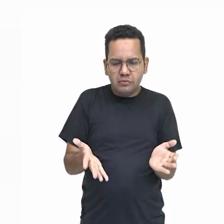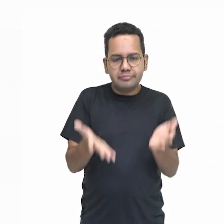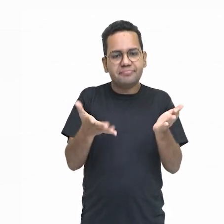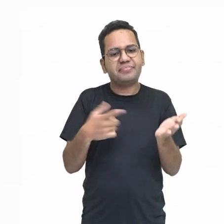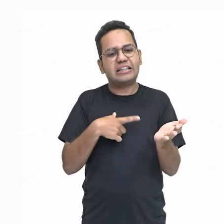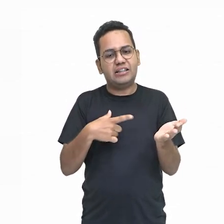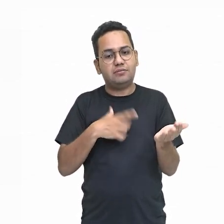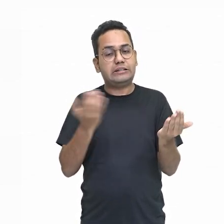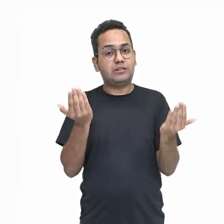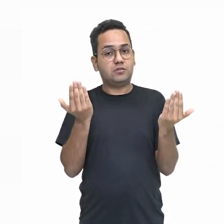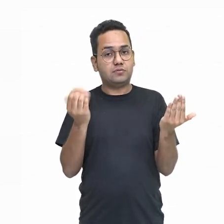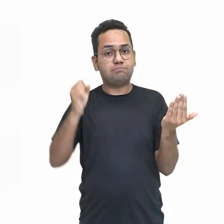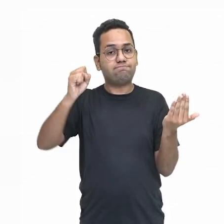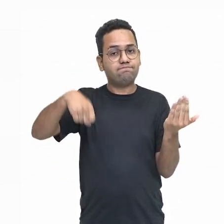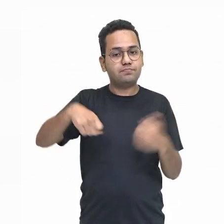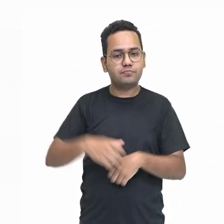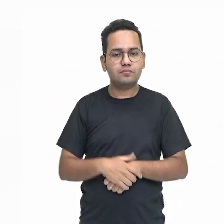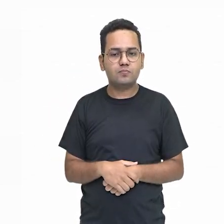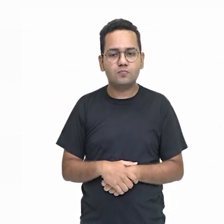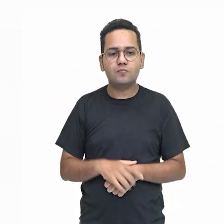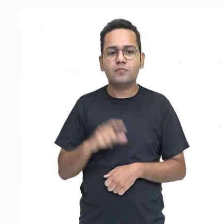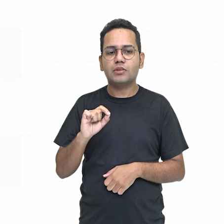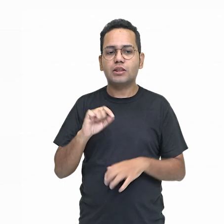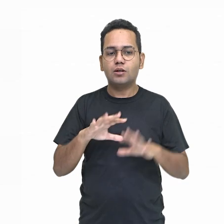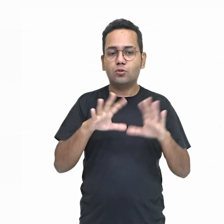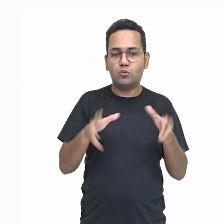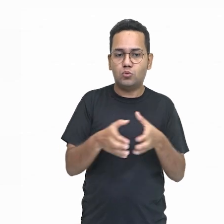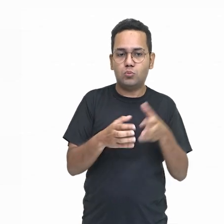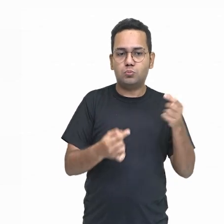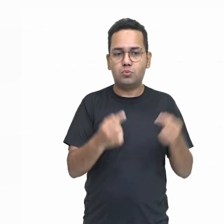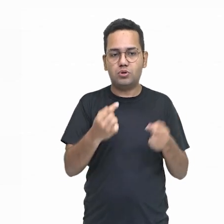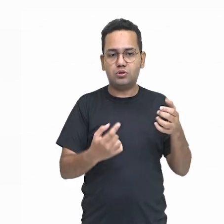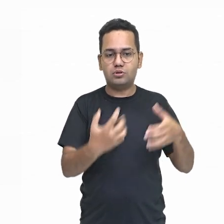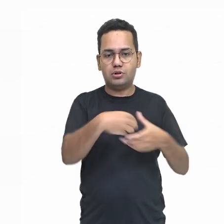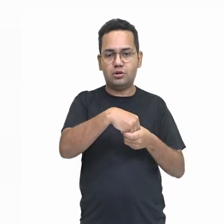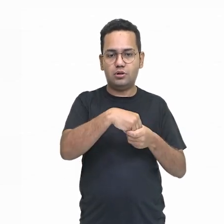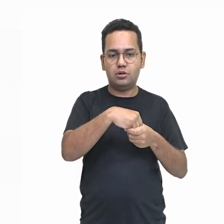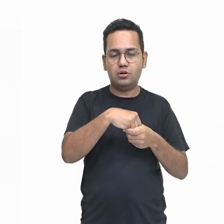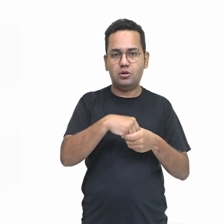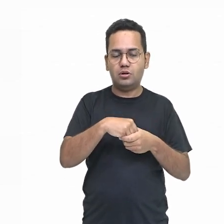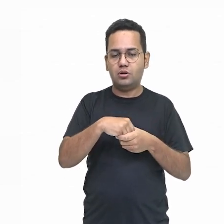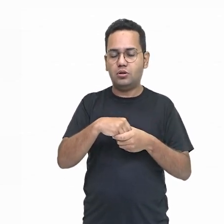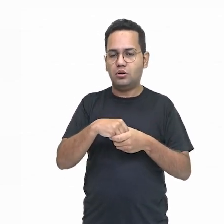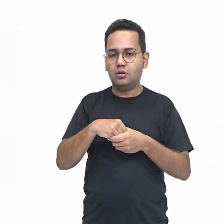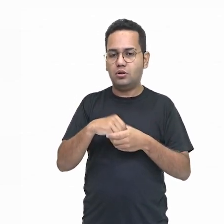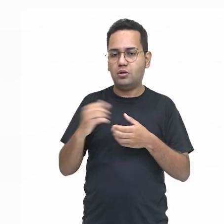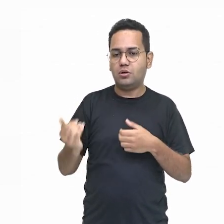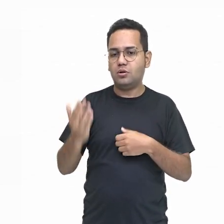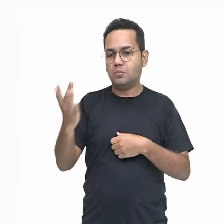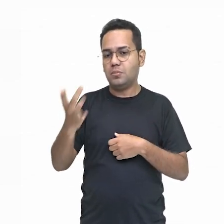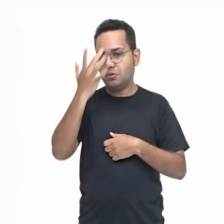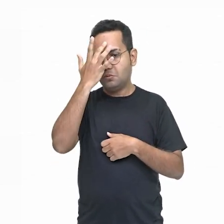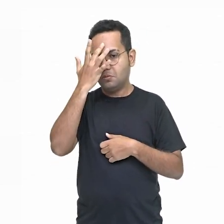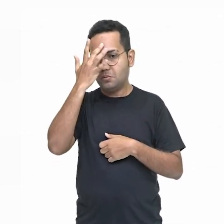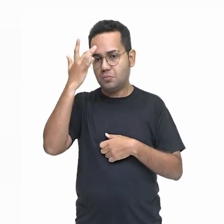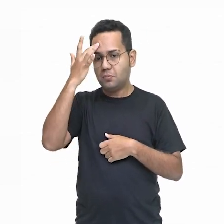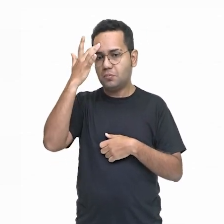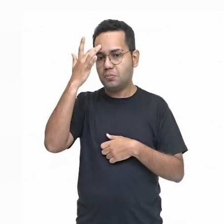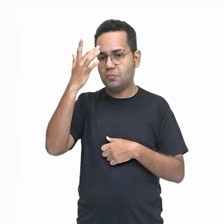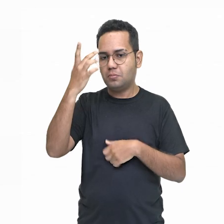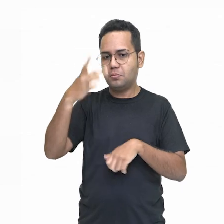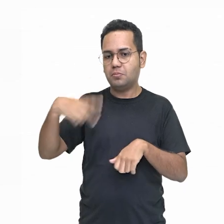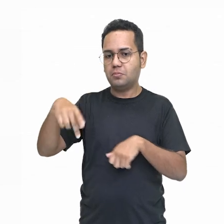certa desconfiança por determinados grupos políticos internos